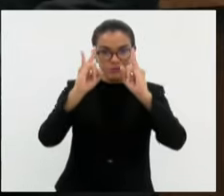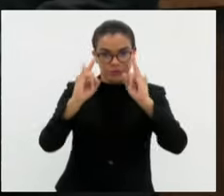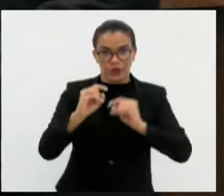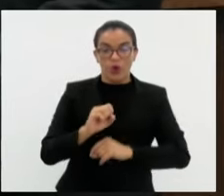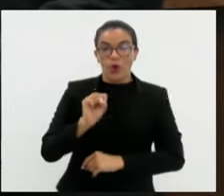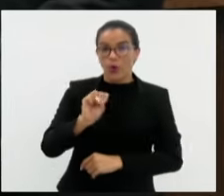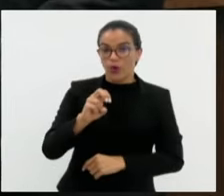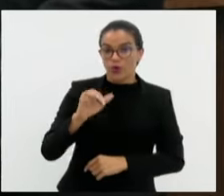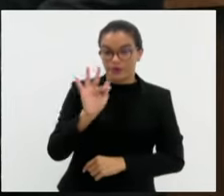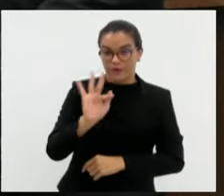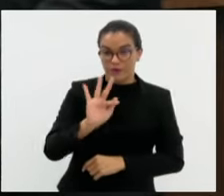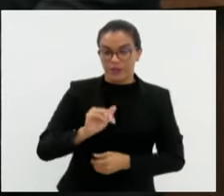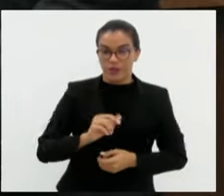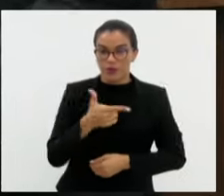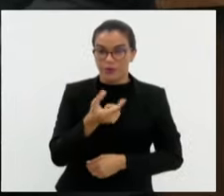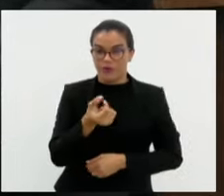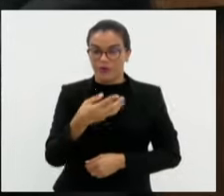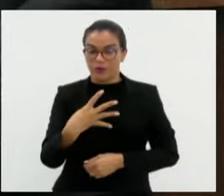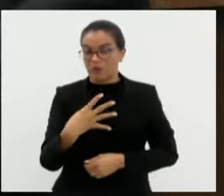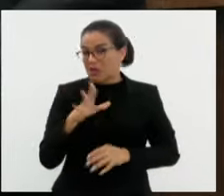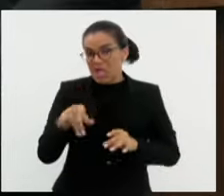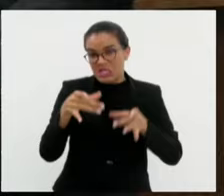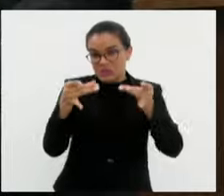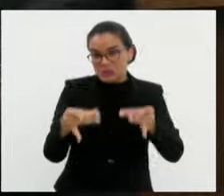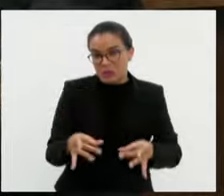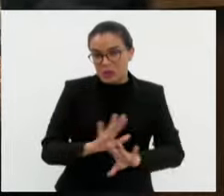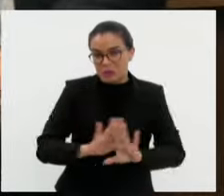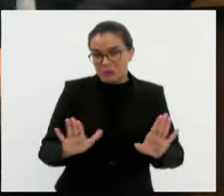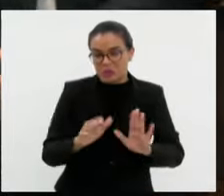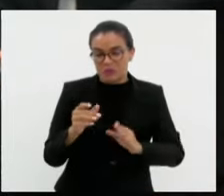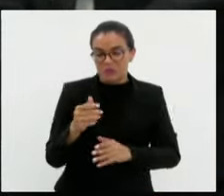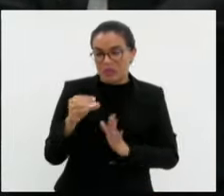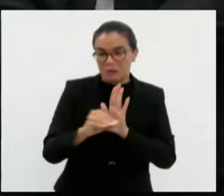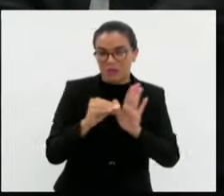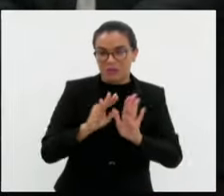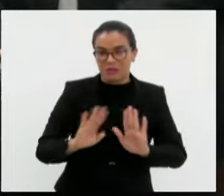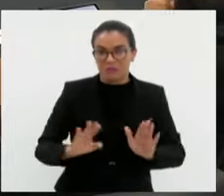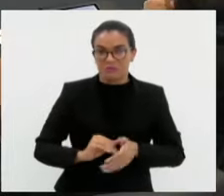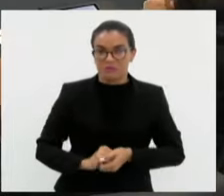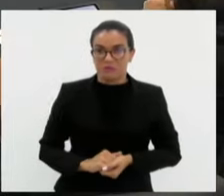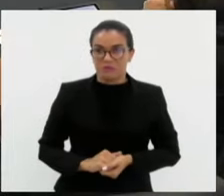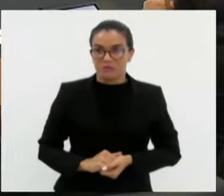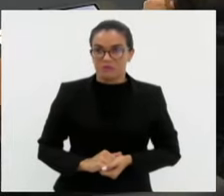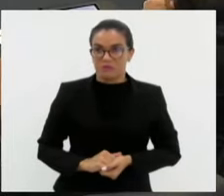8 de fevereiro de 24. É esse o teor da emenda, presidente.